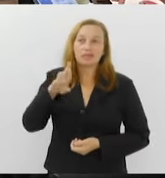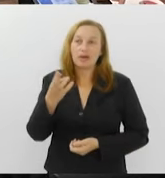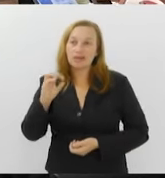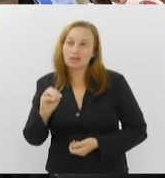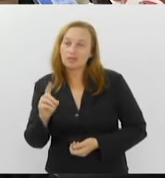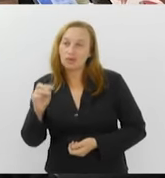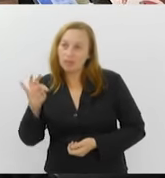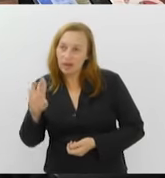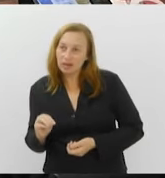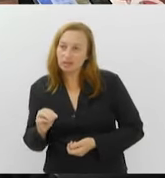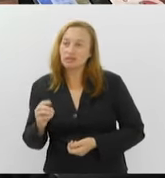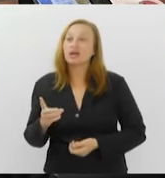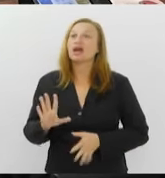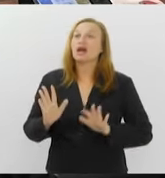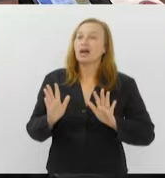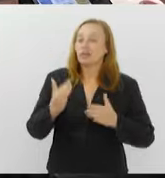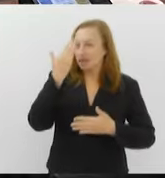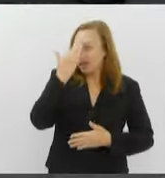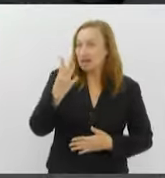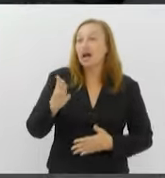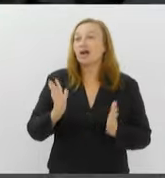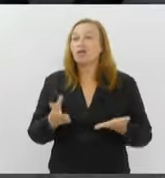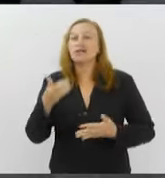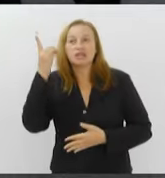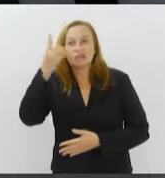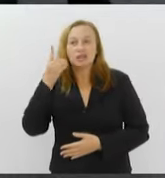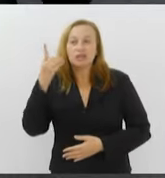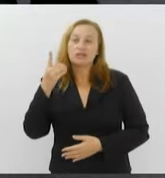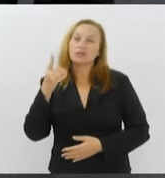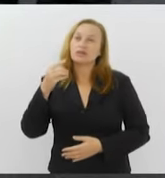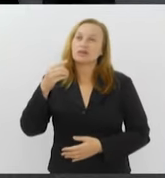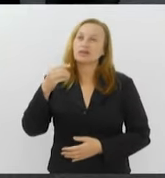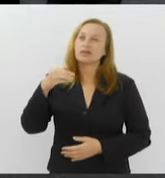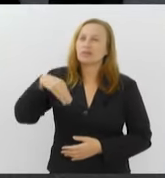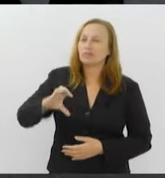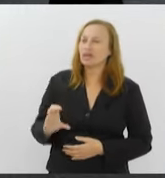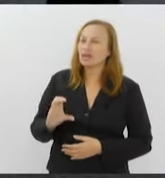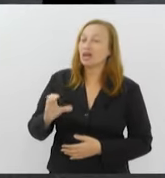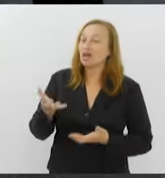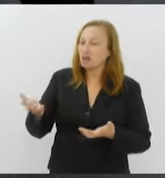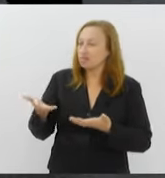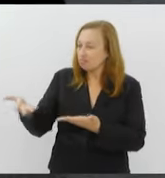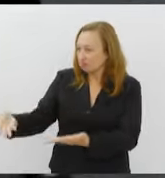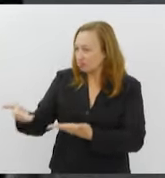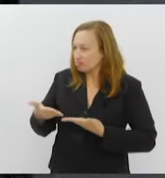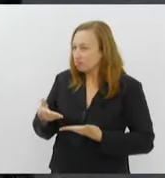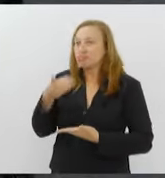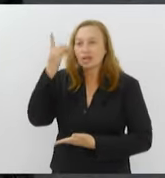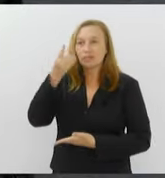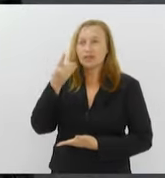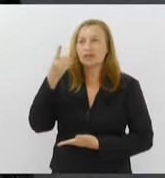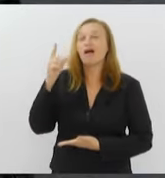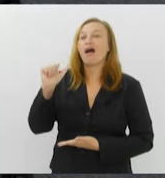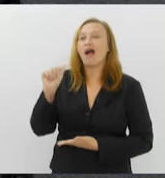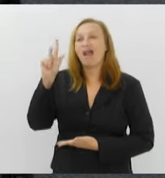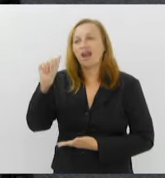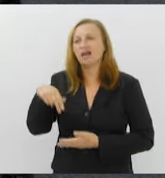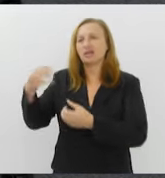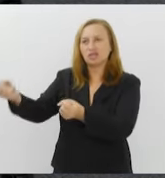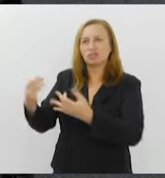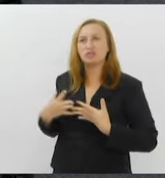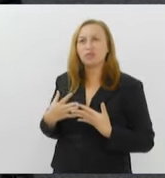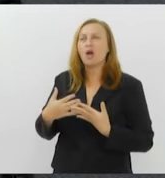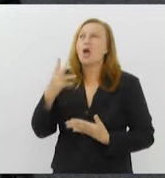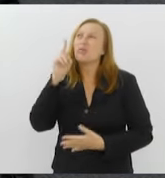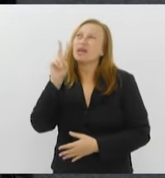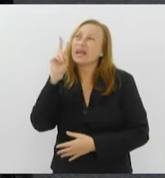Mink. Não, era isso. Eu queria, inclusive, chamar o deputado Alan. Deputado Alan, que fez esse esclarecimento. Eu me lembro, deputado.